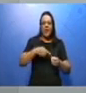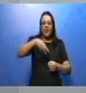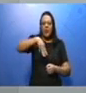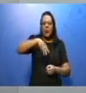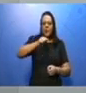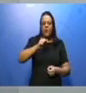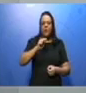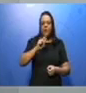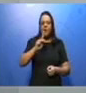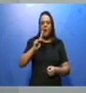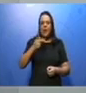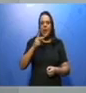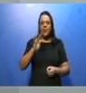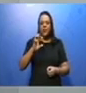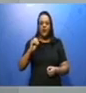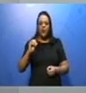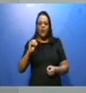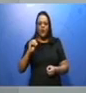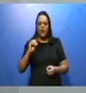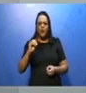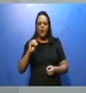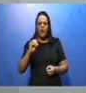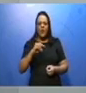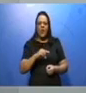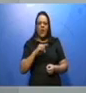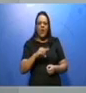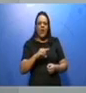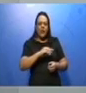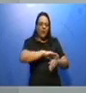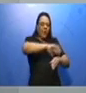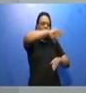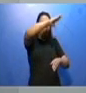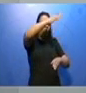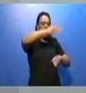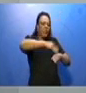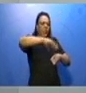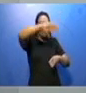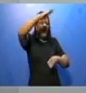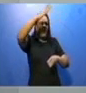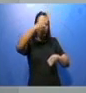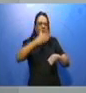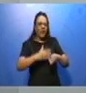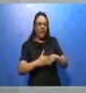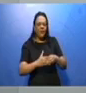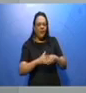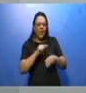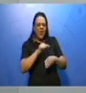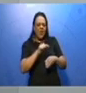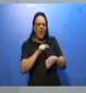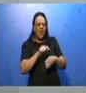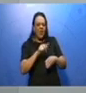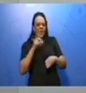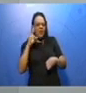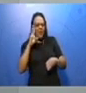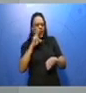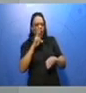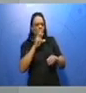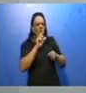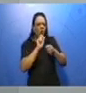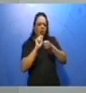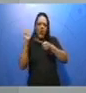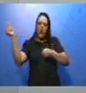pelas montanhas e a hora que ele chega ele viu o nascer do sol atrás da cidade ali, da cidade antiga, né? E o